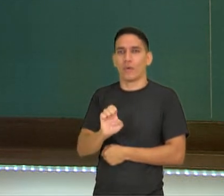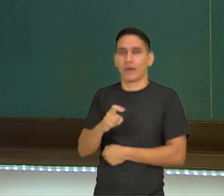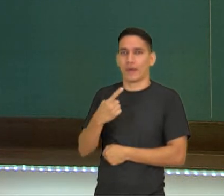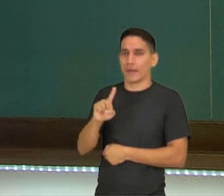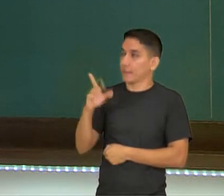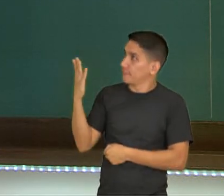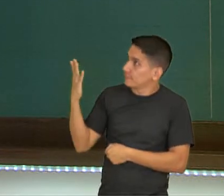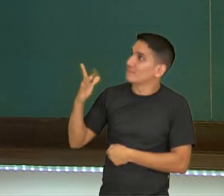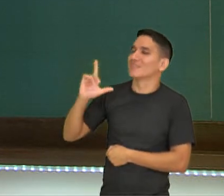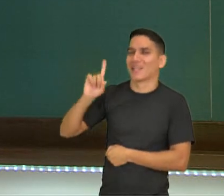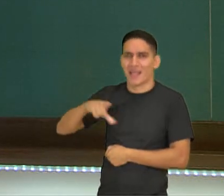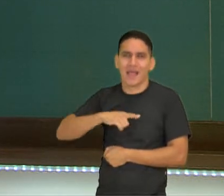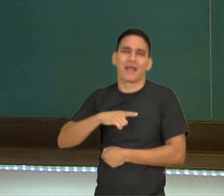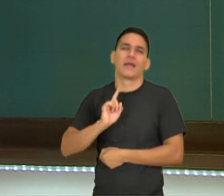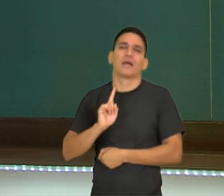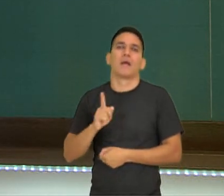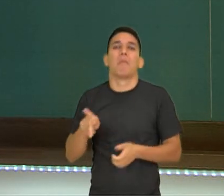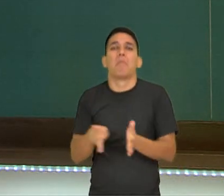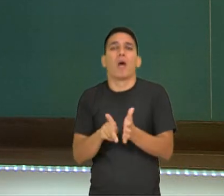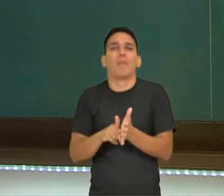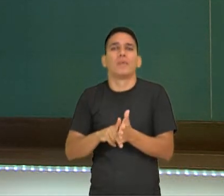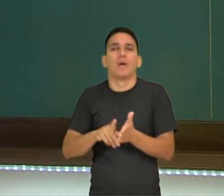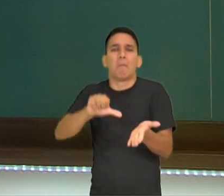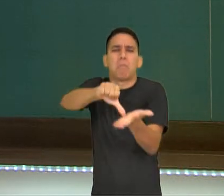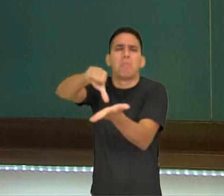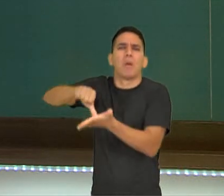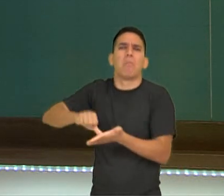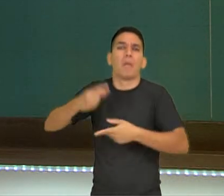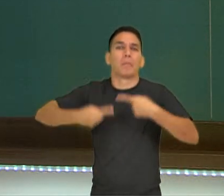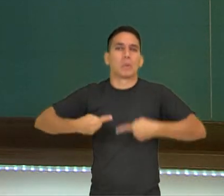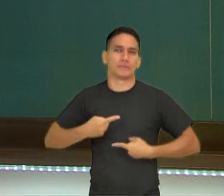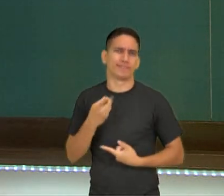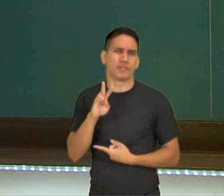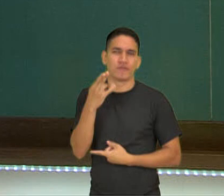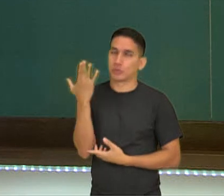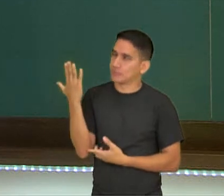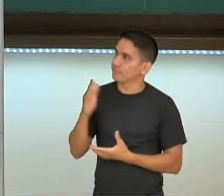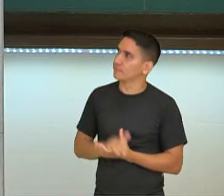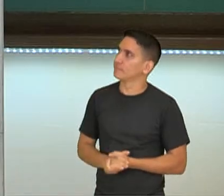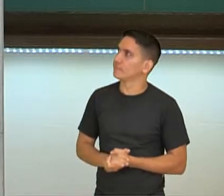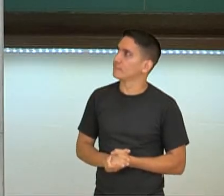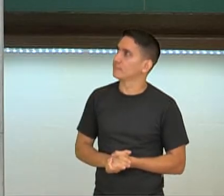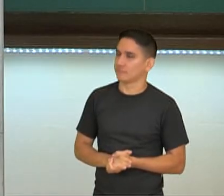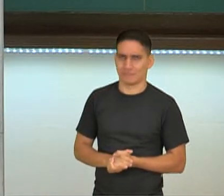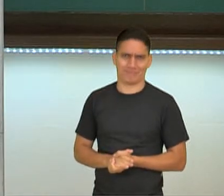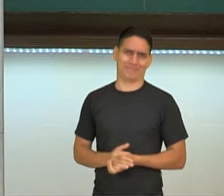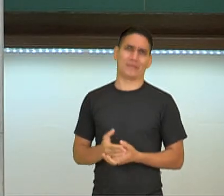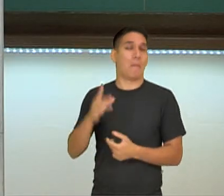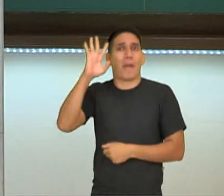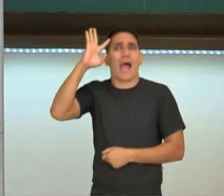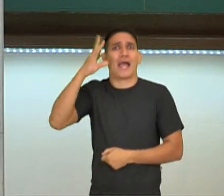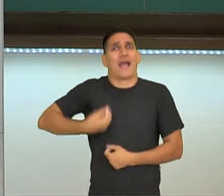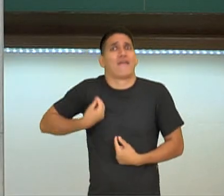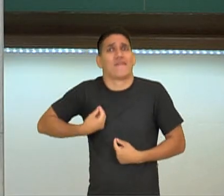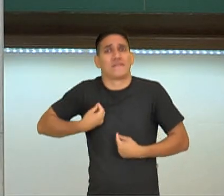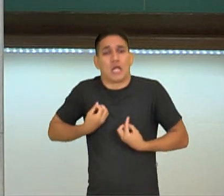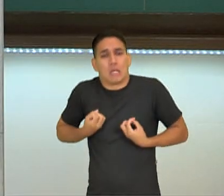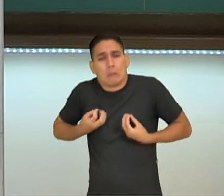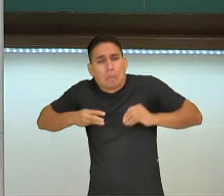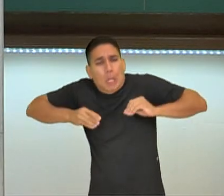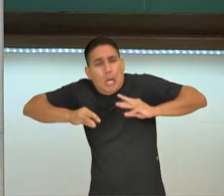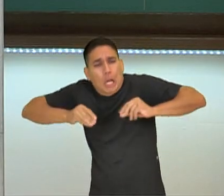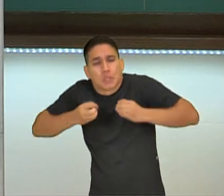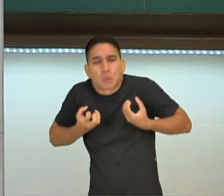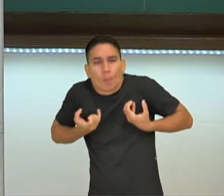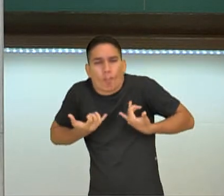centros políticos e comerciais. Já ouviu falar sobre isso? Claro. Você imagina, você está no meio de um deserto. Você